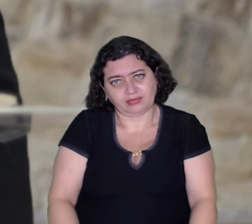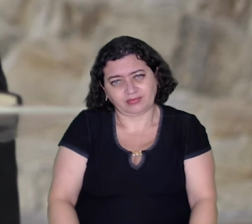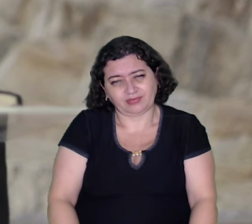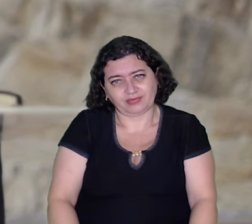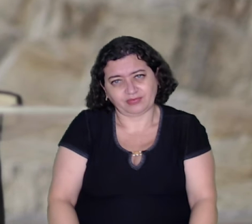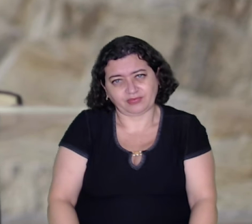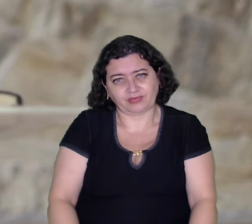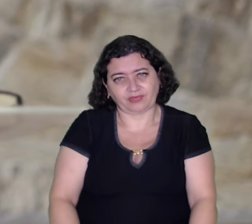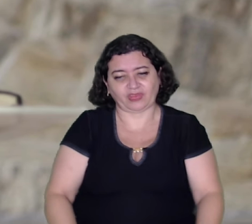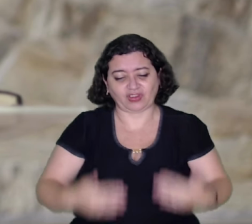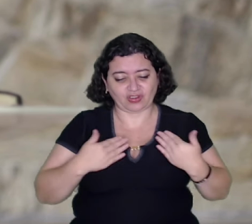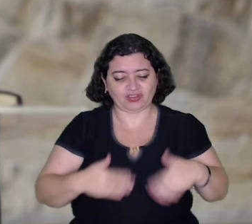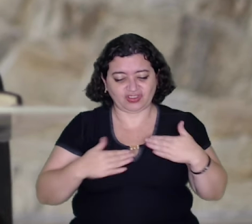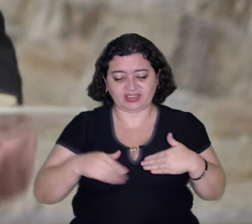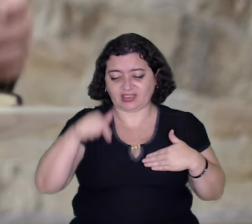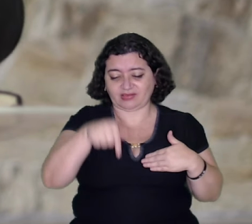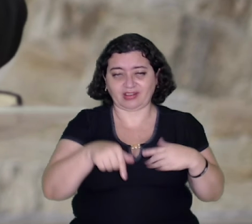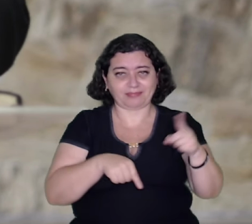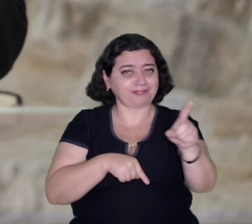O teu descanso não vai ser aqui.